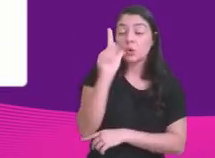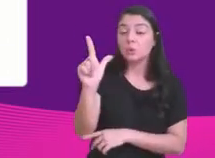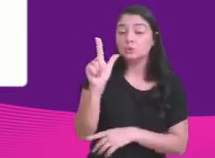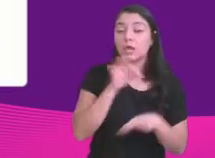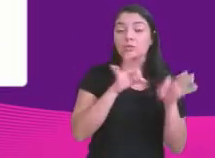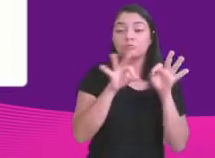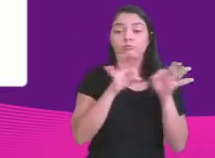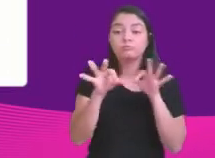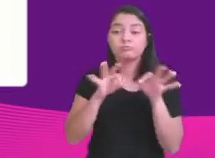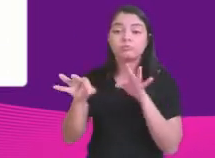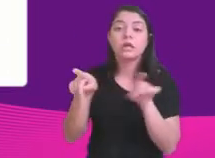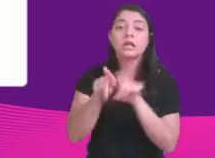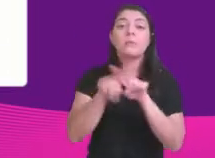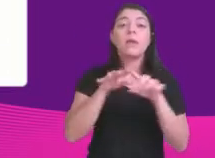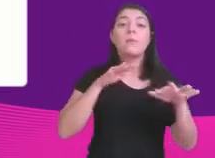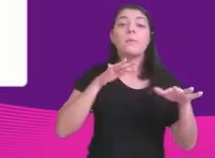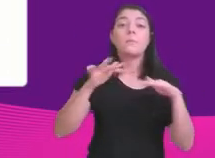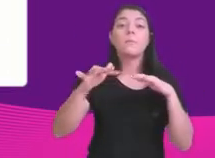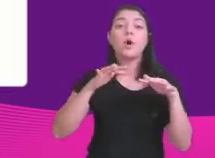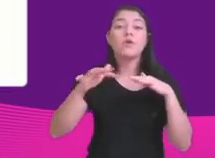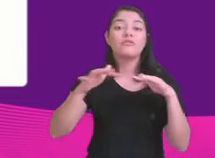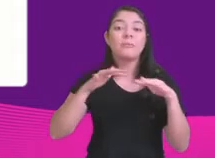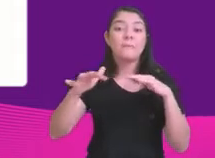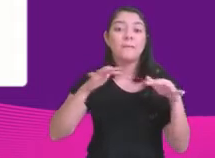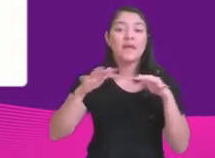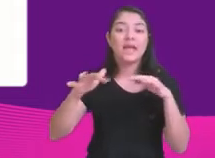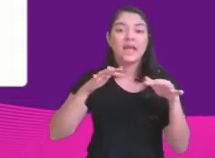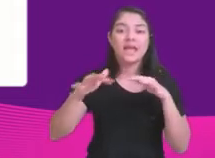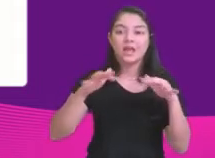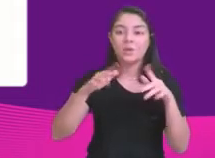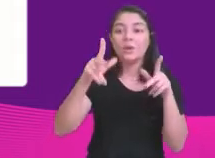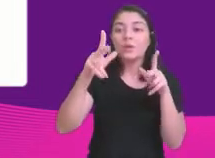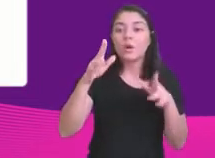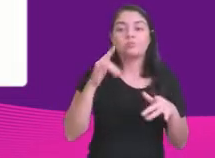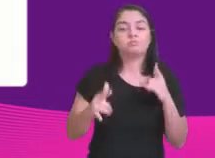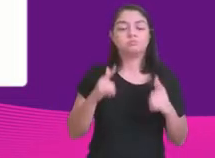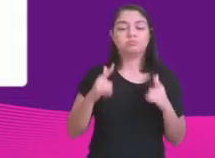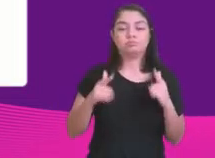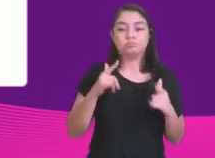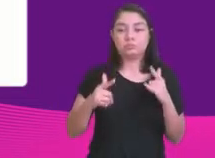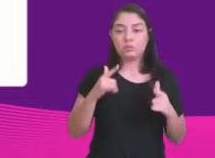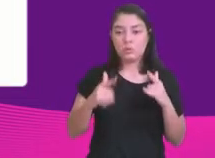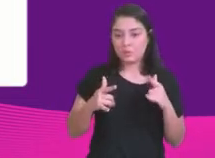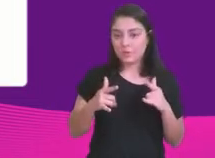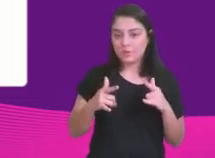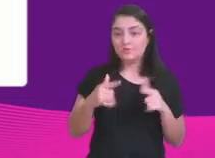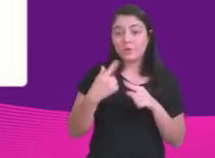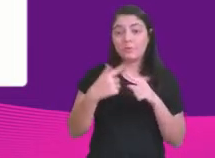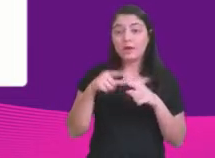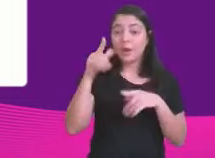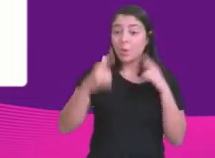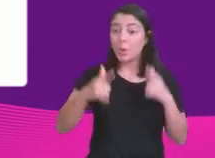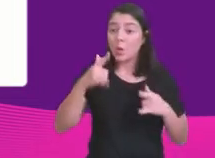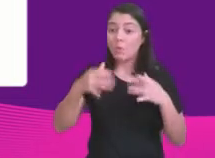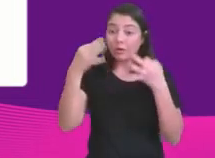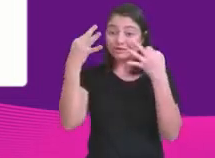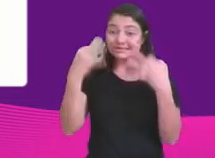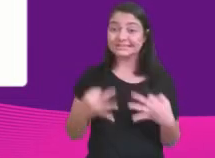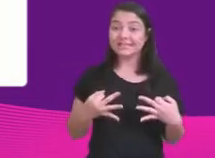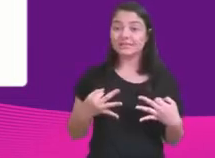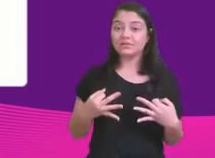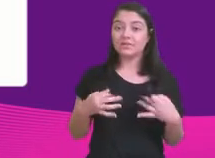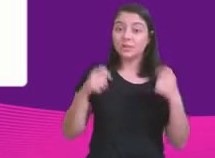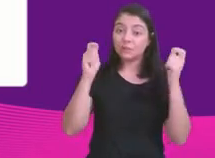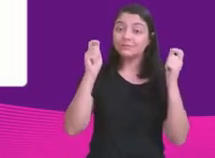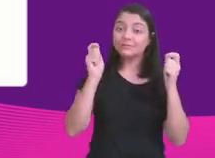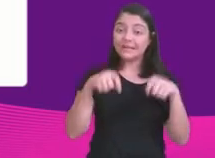esses movimentos com toda a precisão que o robô oferece. Por que precisão? Porque nós também podemos escalar os